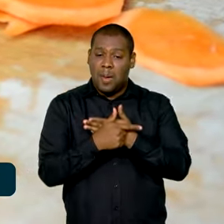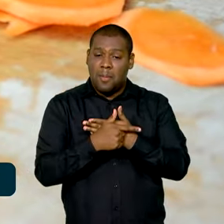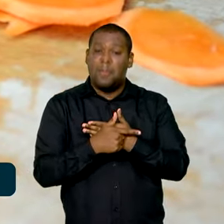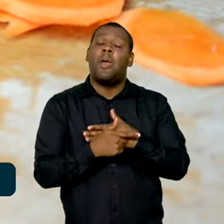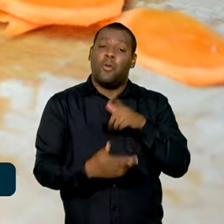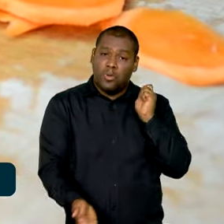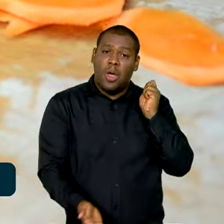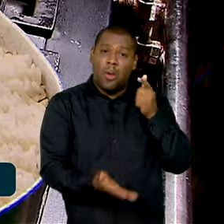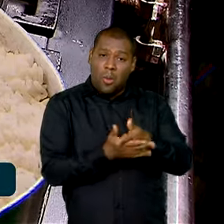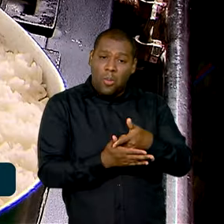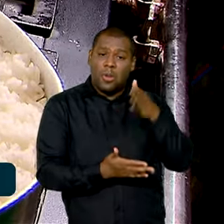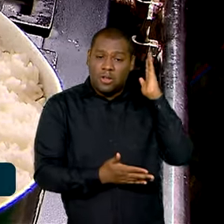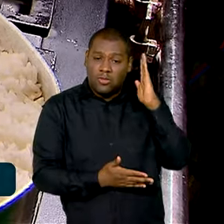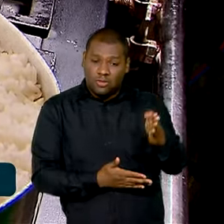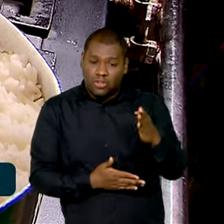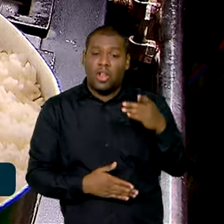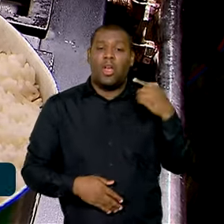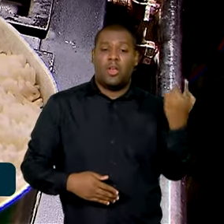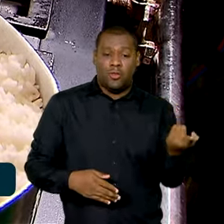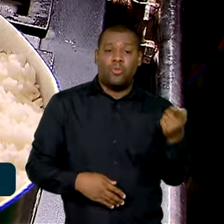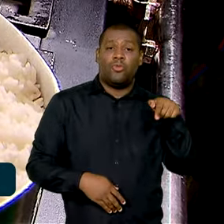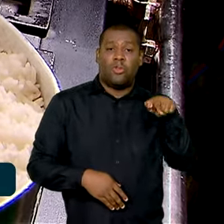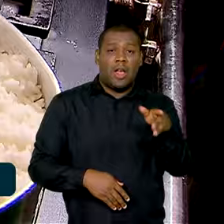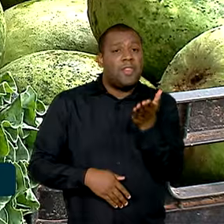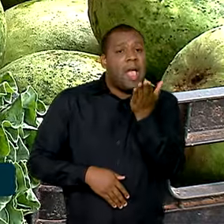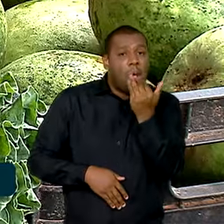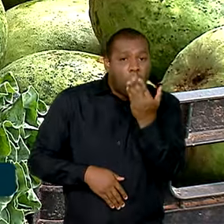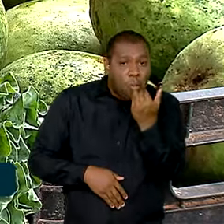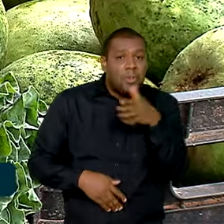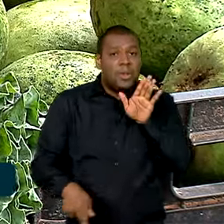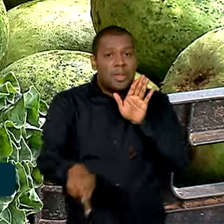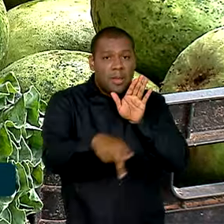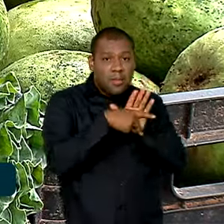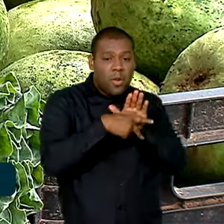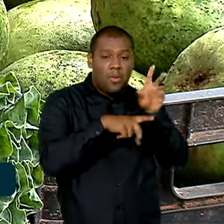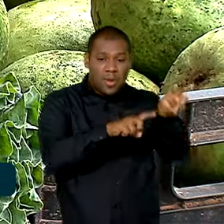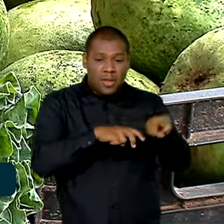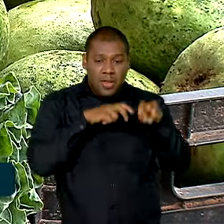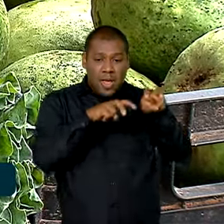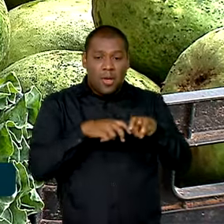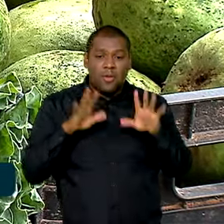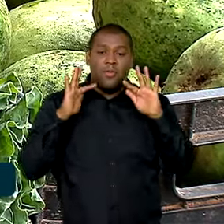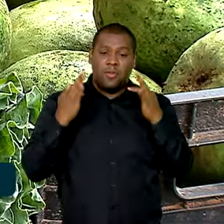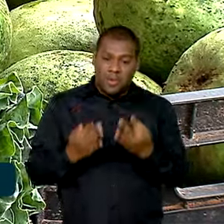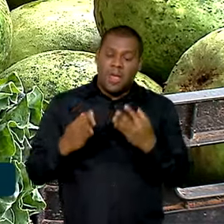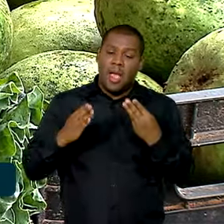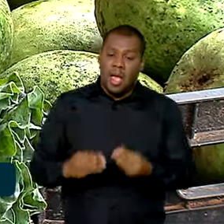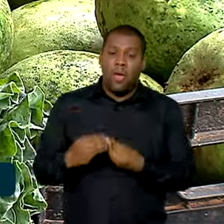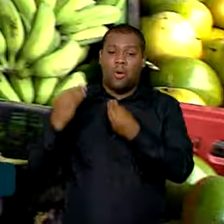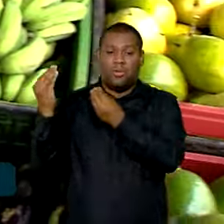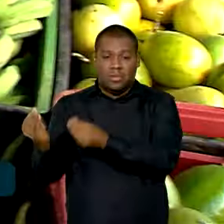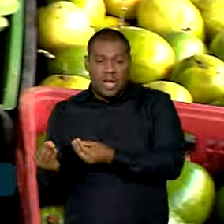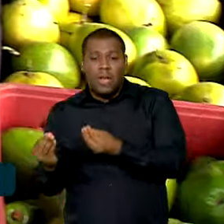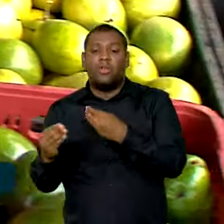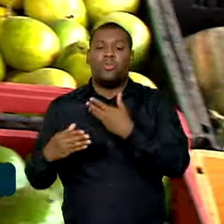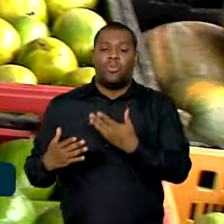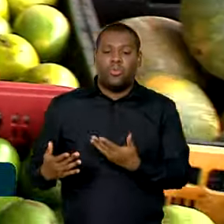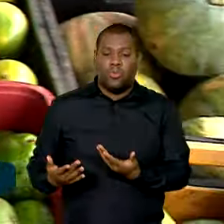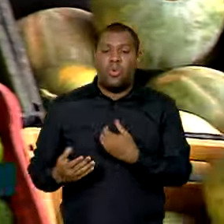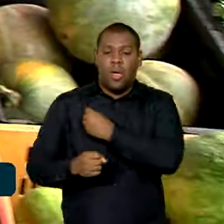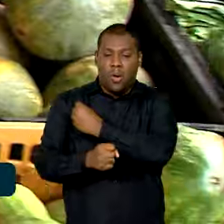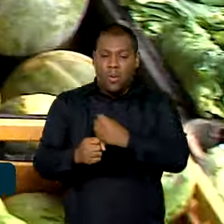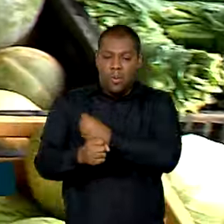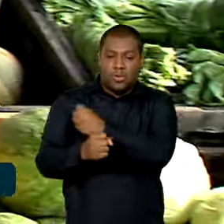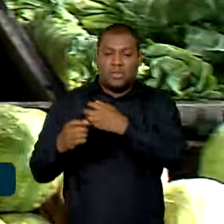compra direta dos produtos da agricultura familiar e os entrega para as cozinhas solidárias. São